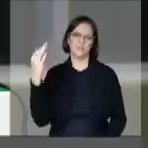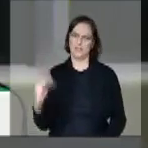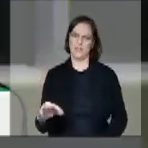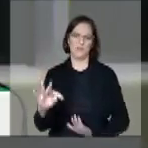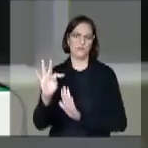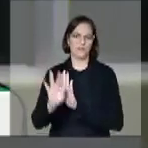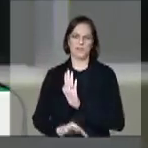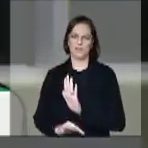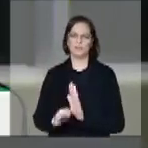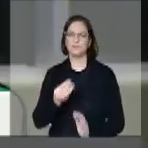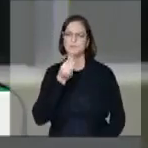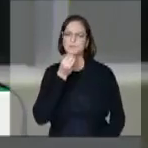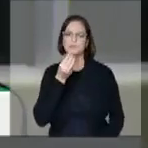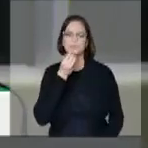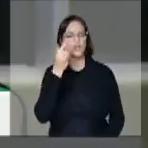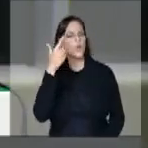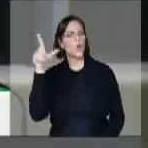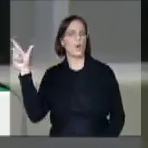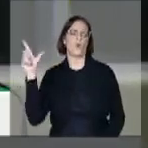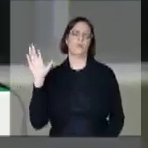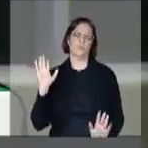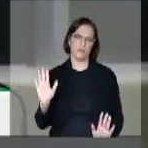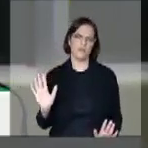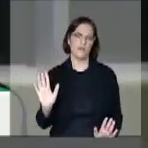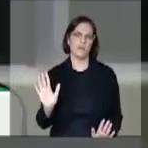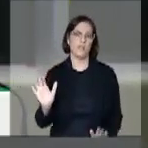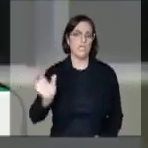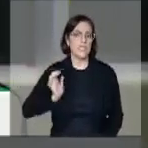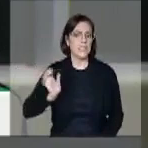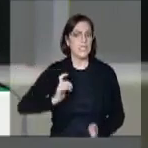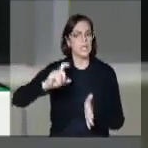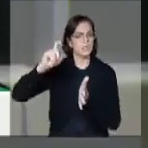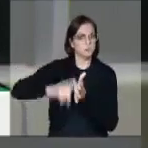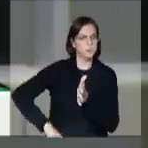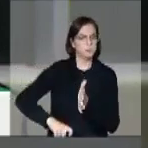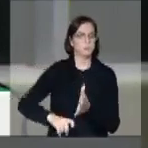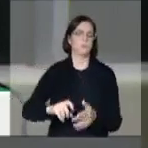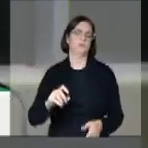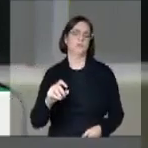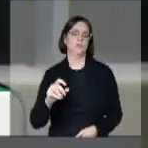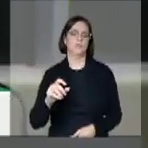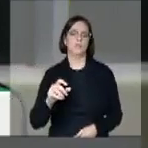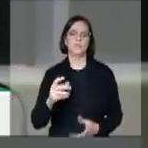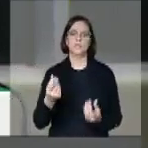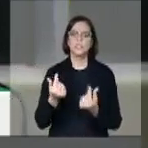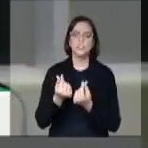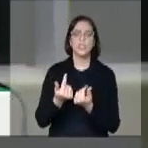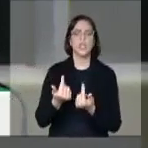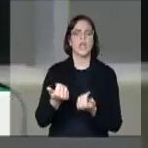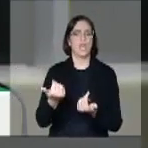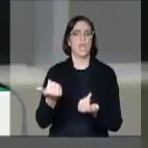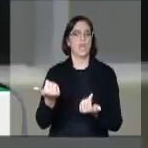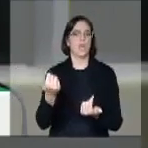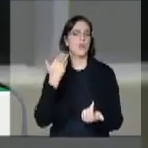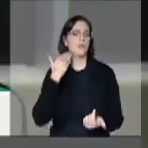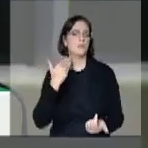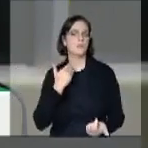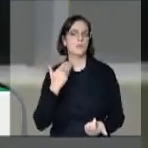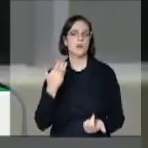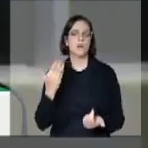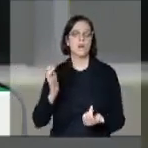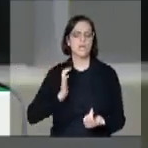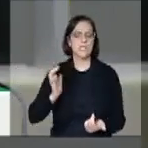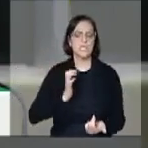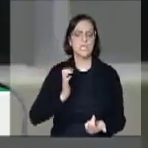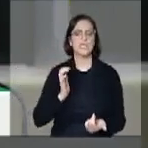Nós poderíamos ter uma proposta de reforma tributando as grandes fortunas, taxando as grandes fortunas, debatendo uma política de